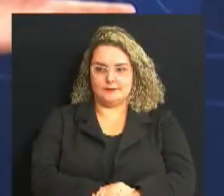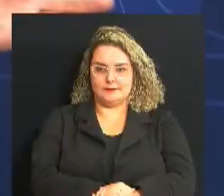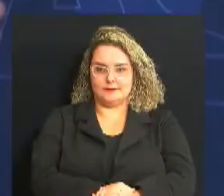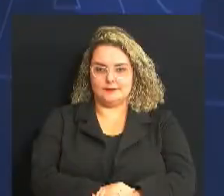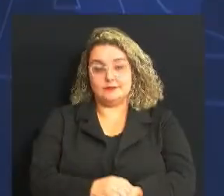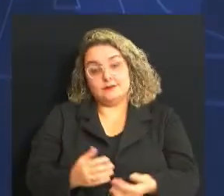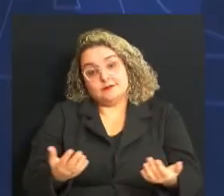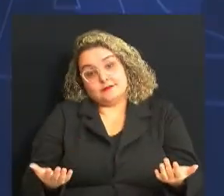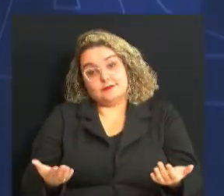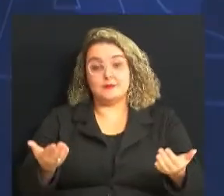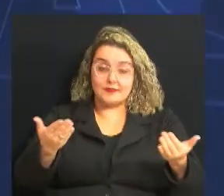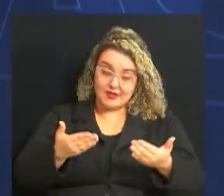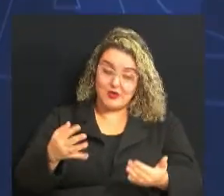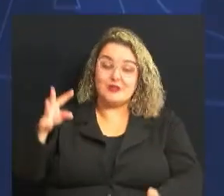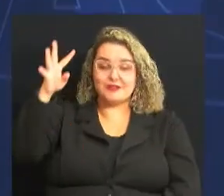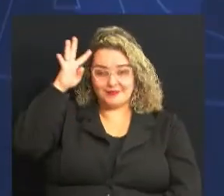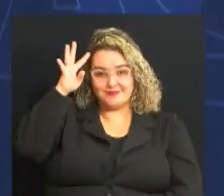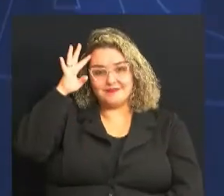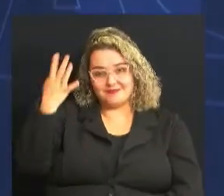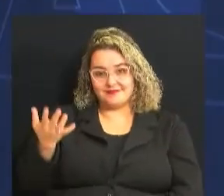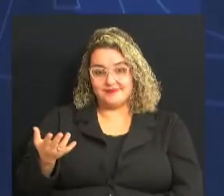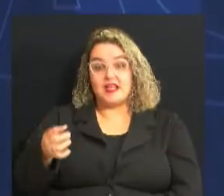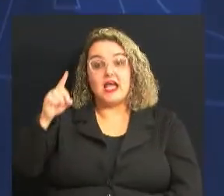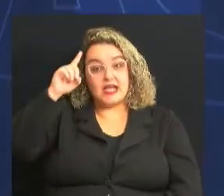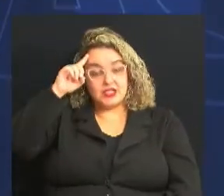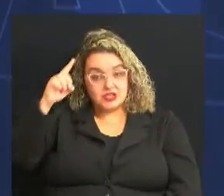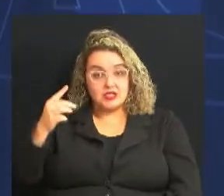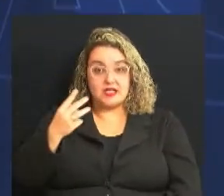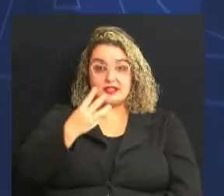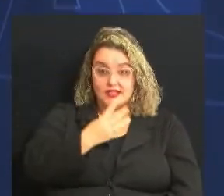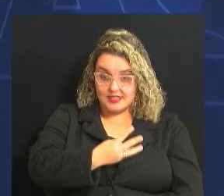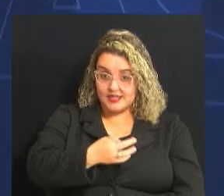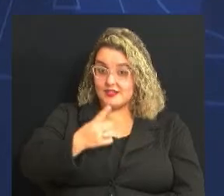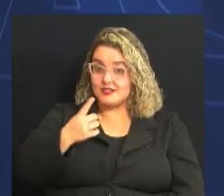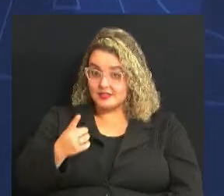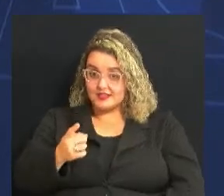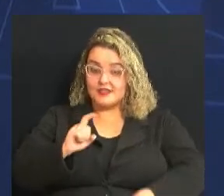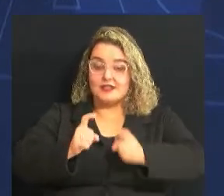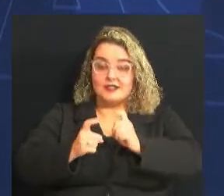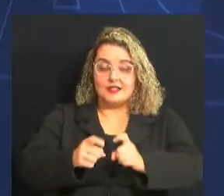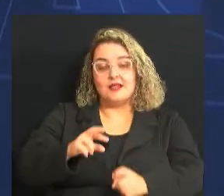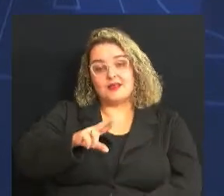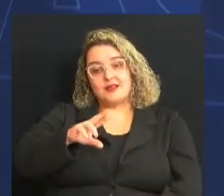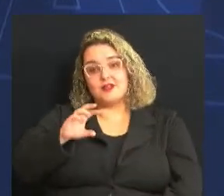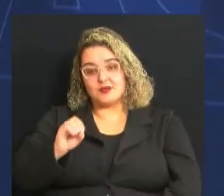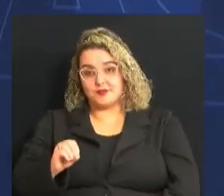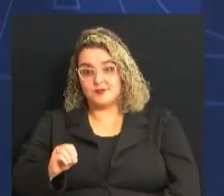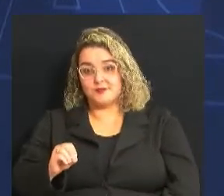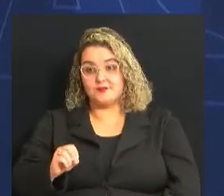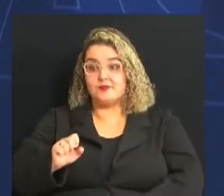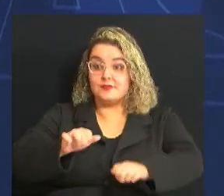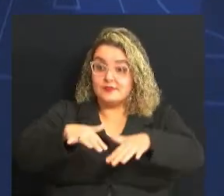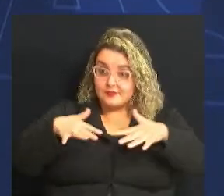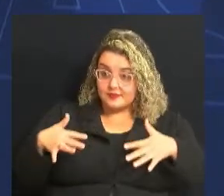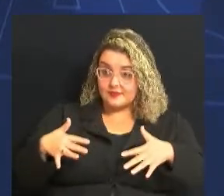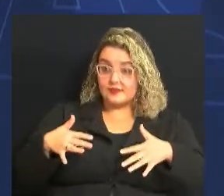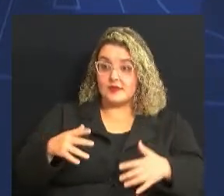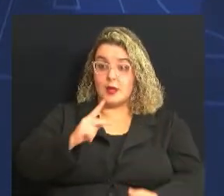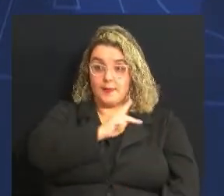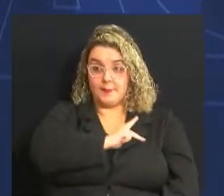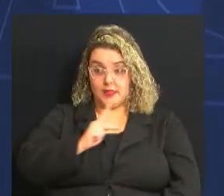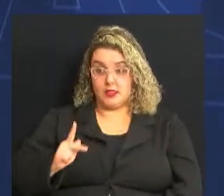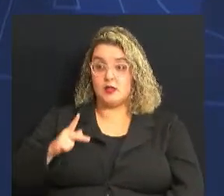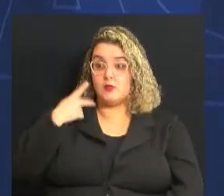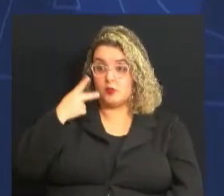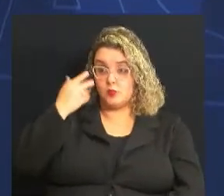Bom, e hoje é quarta-feira, portanto é dia da 31ª reunião ordinária. A sessão será presidida pela